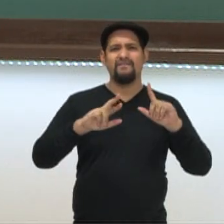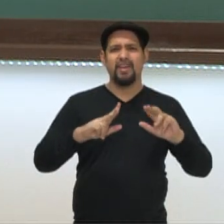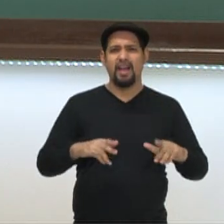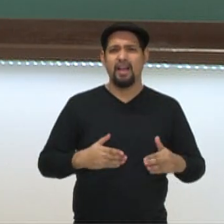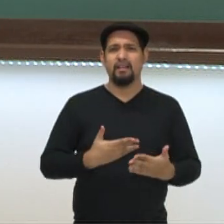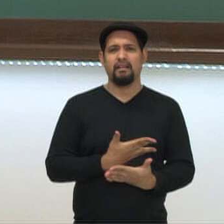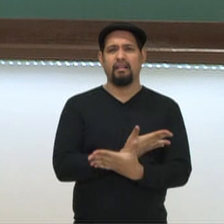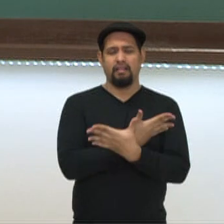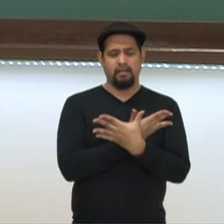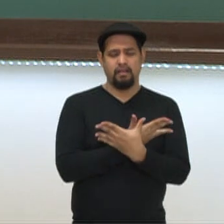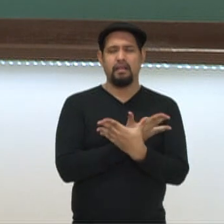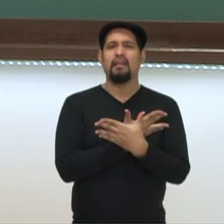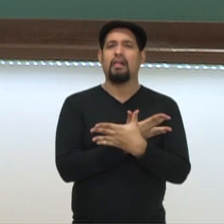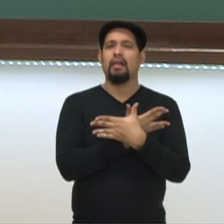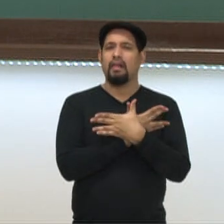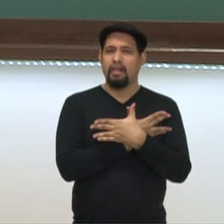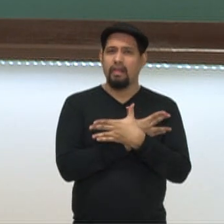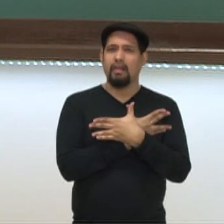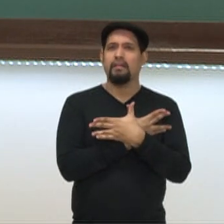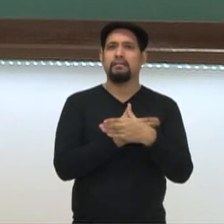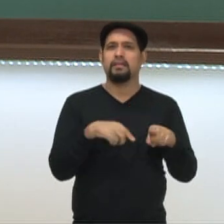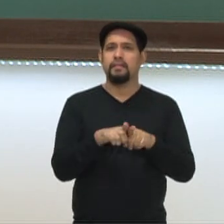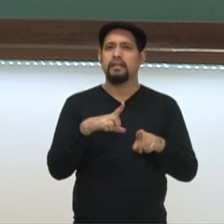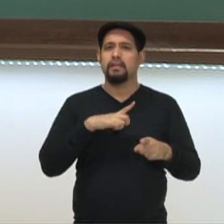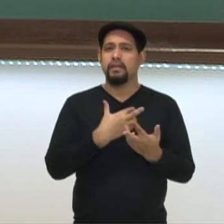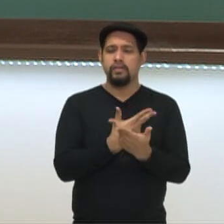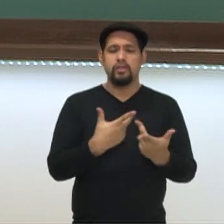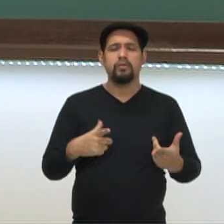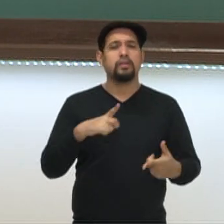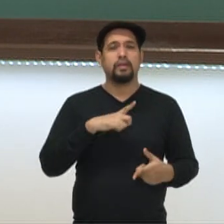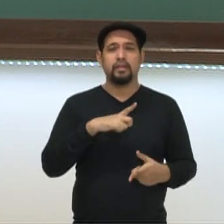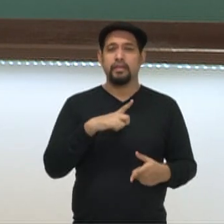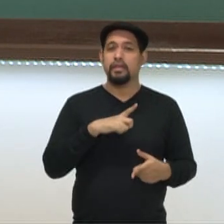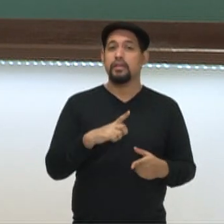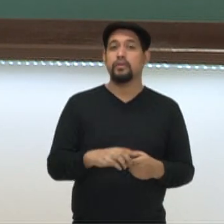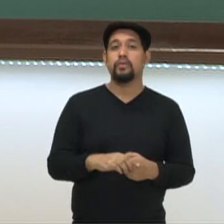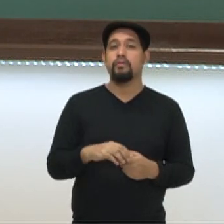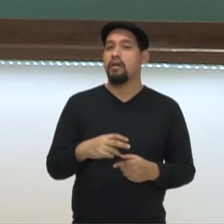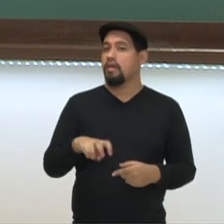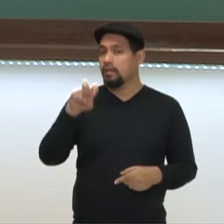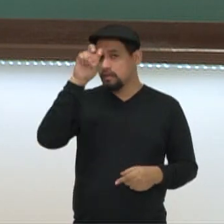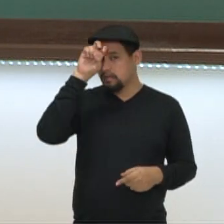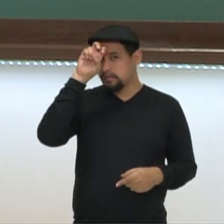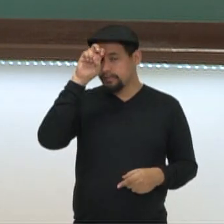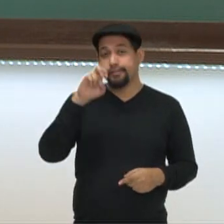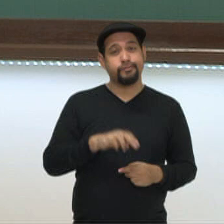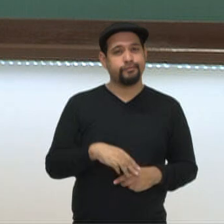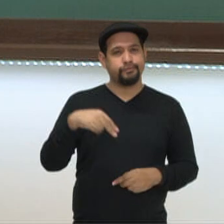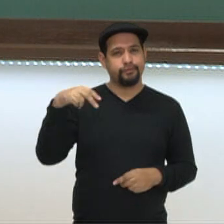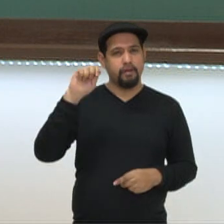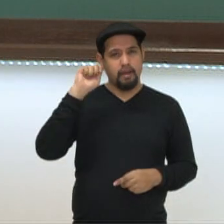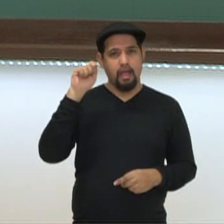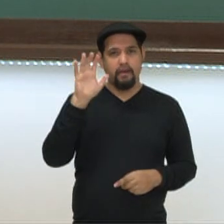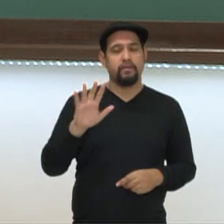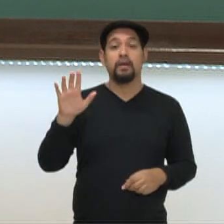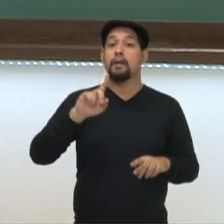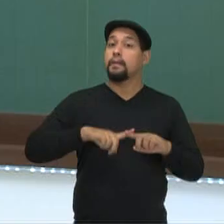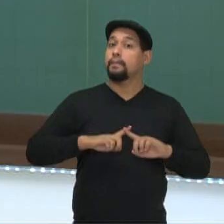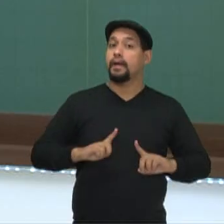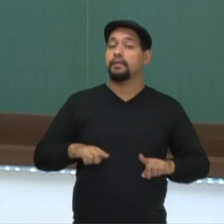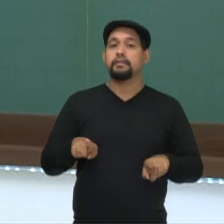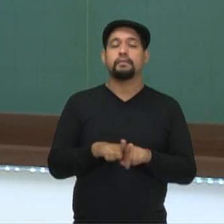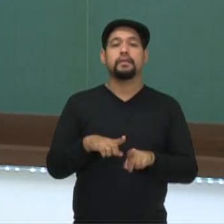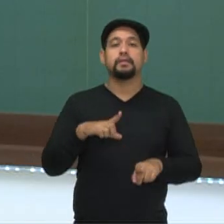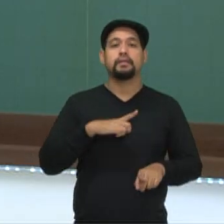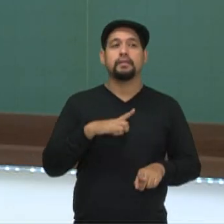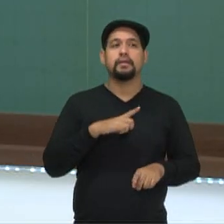muito parecidas com aquelas lá que estão no Egito, que é o norte da África. Mas temos a